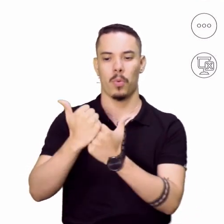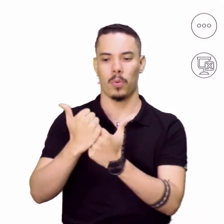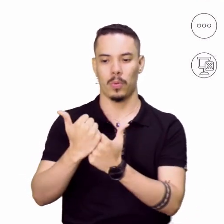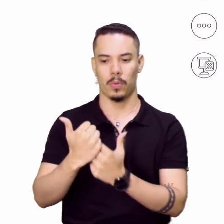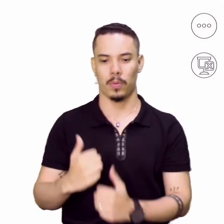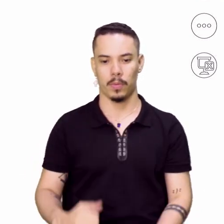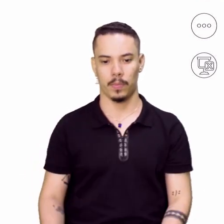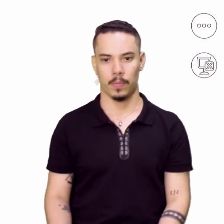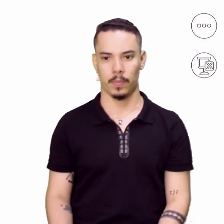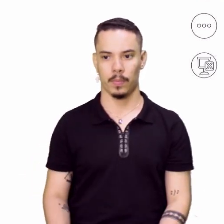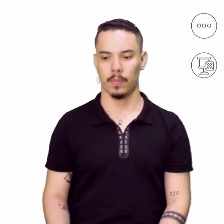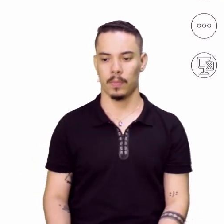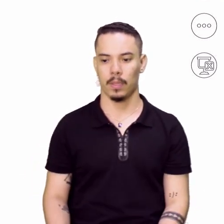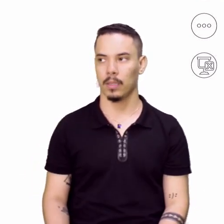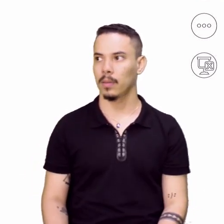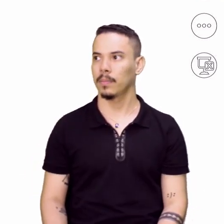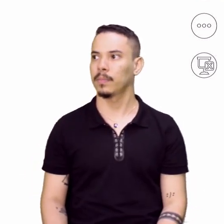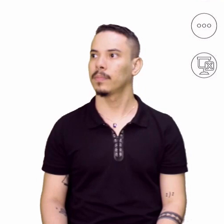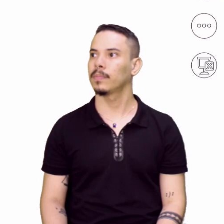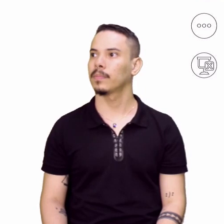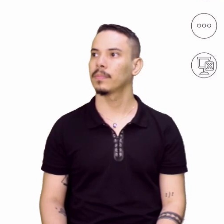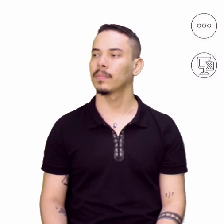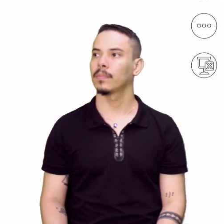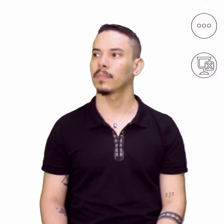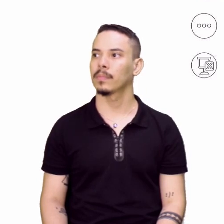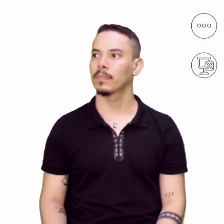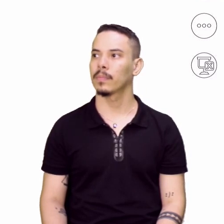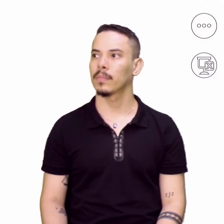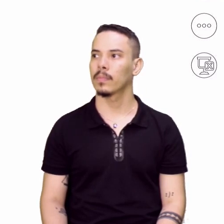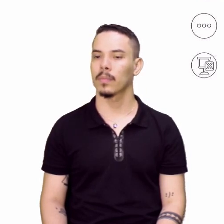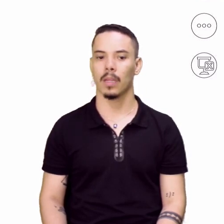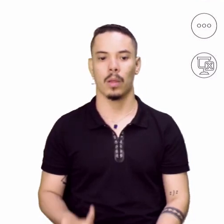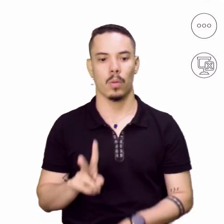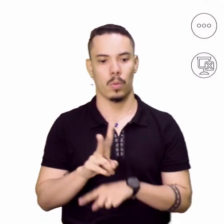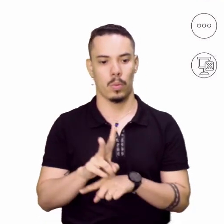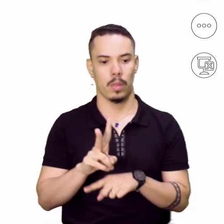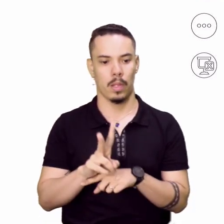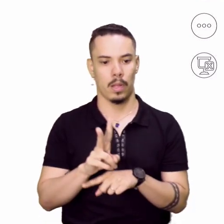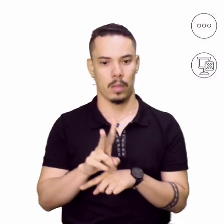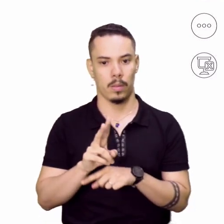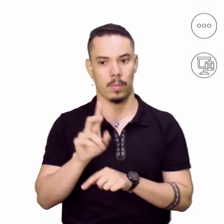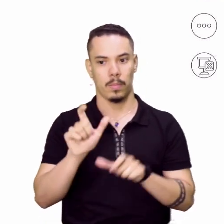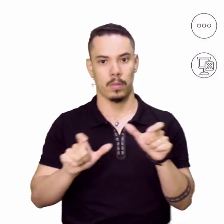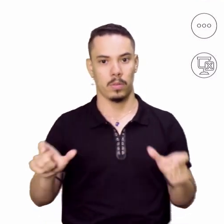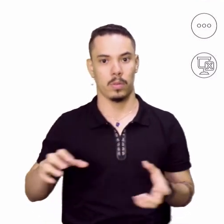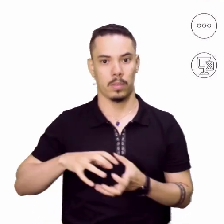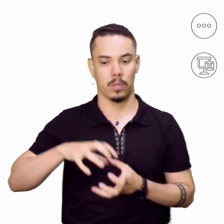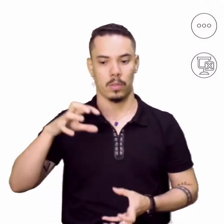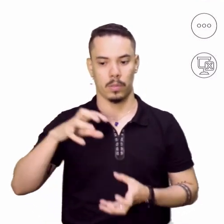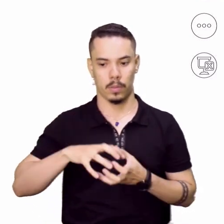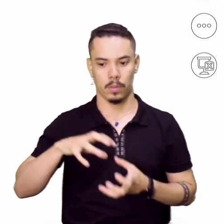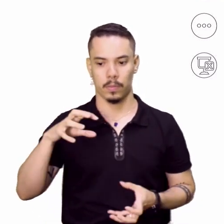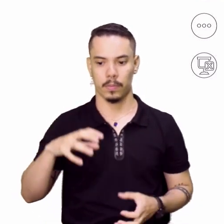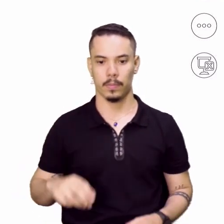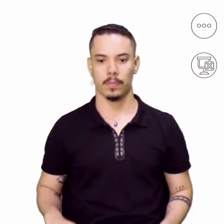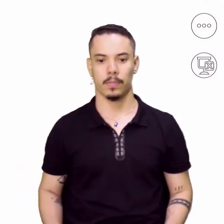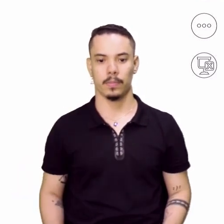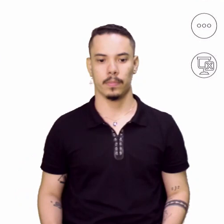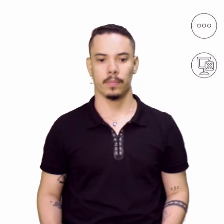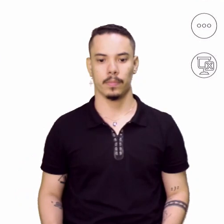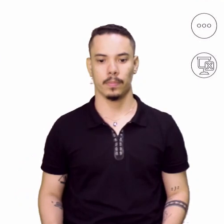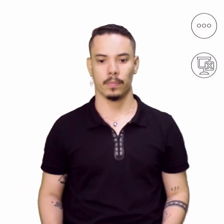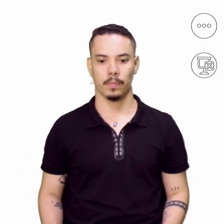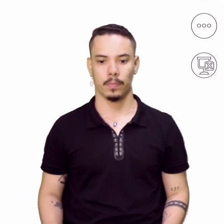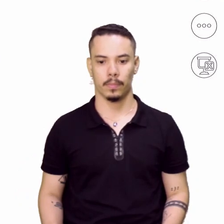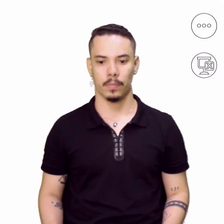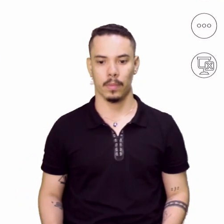é onde que onde você tem e cuidados para pessoas mais velhas Então